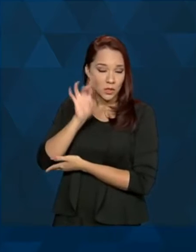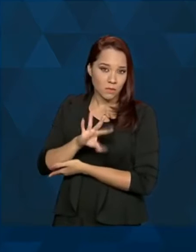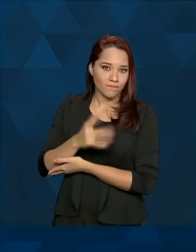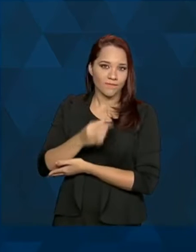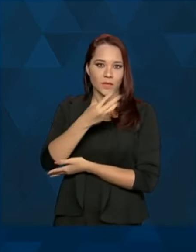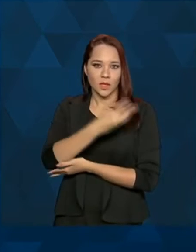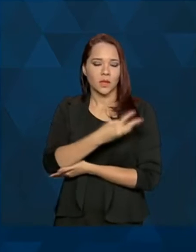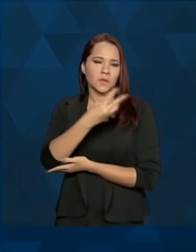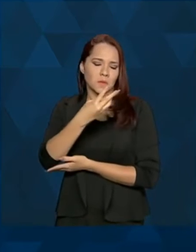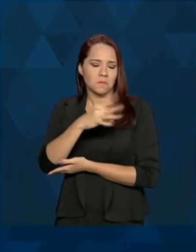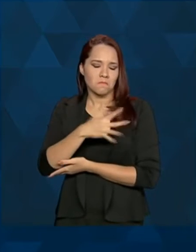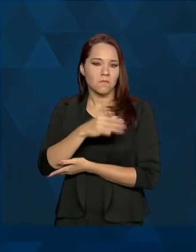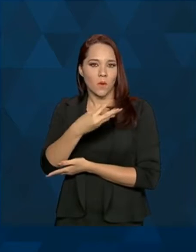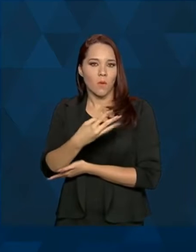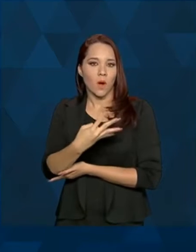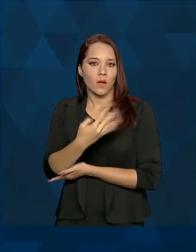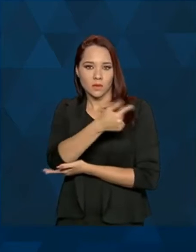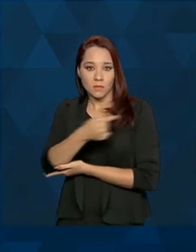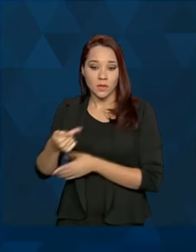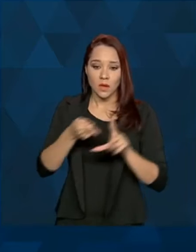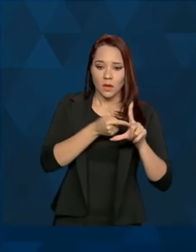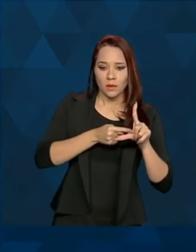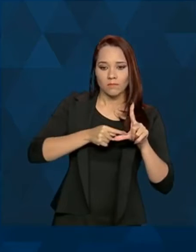4 semanas epidemiológicas, que o pico